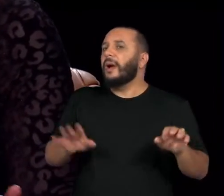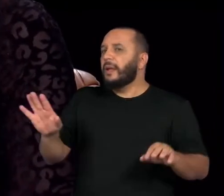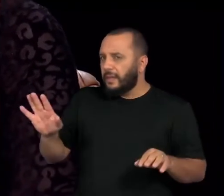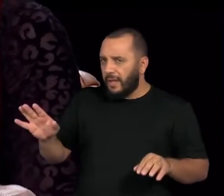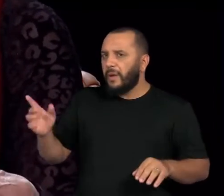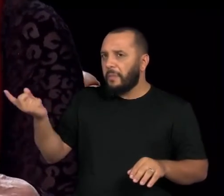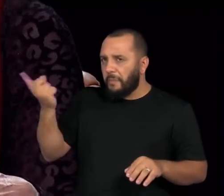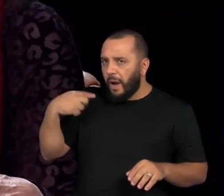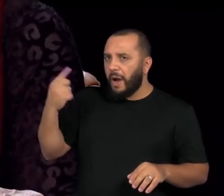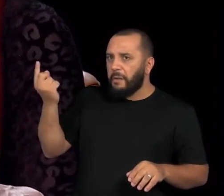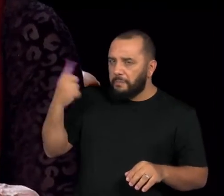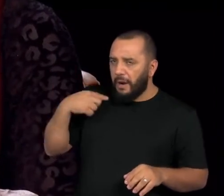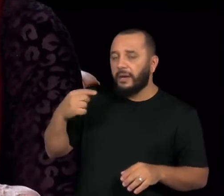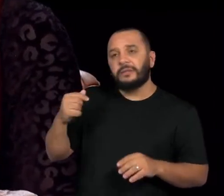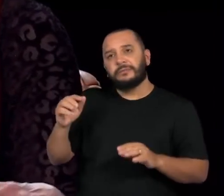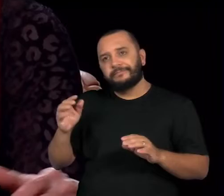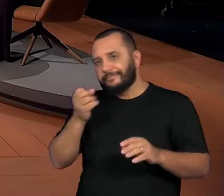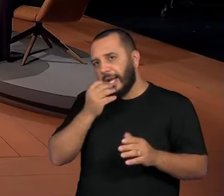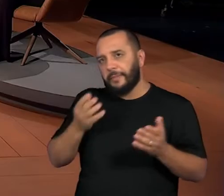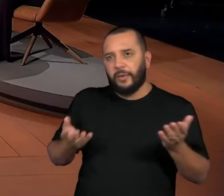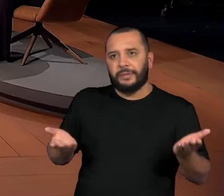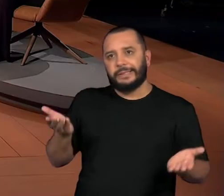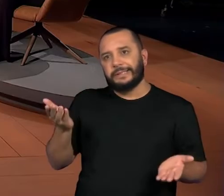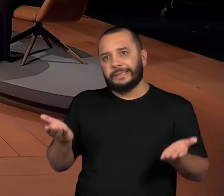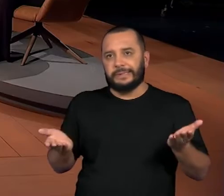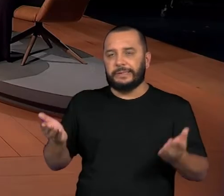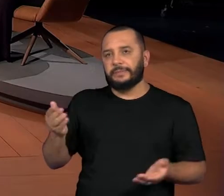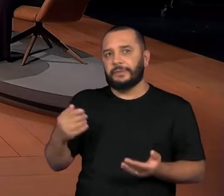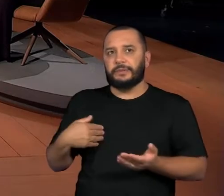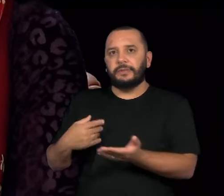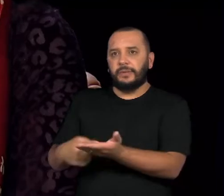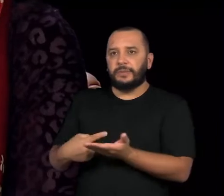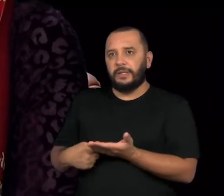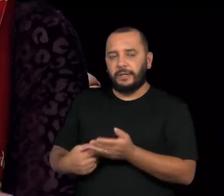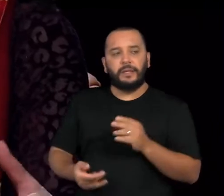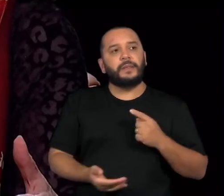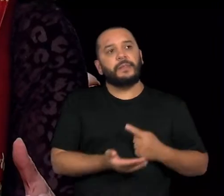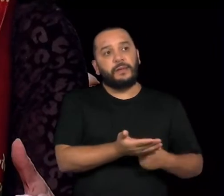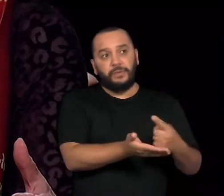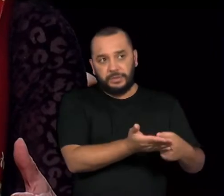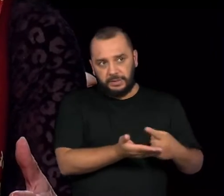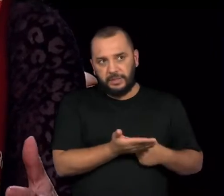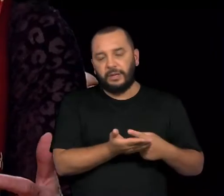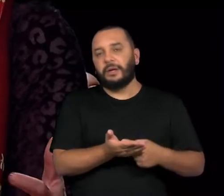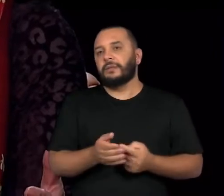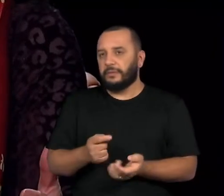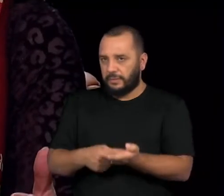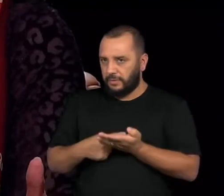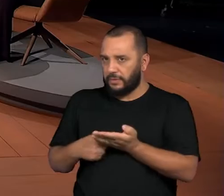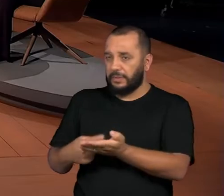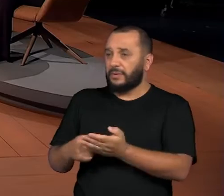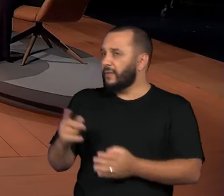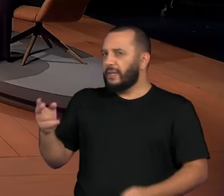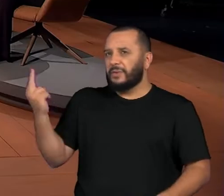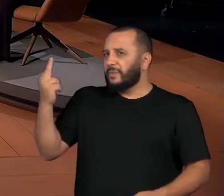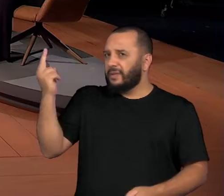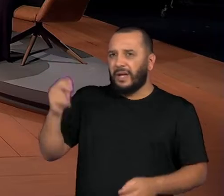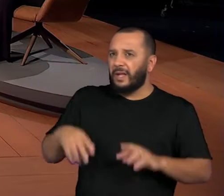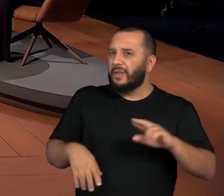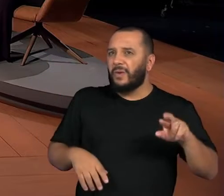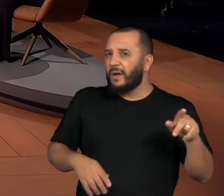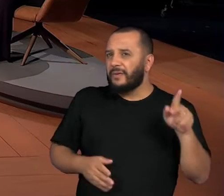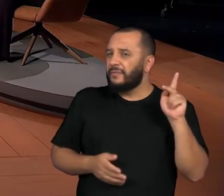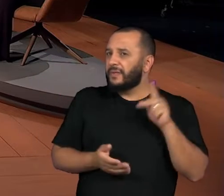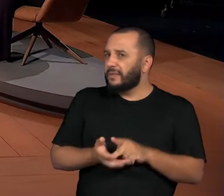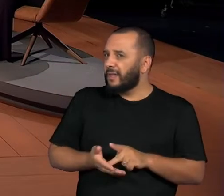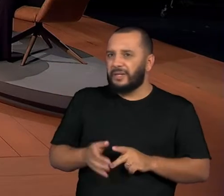meios termos que a gente tinha que fazer. Tem que negociar. Negociar. Porque eu dizia, isso não dá para fazer, não é verdade, você vai ser processada.